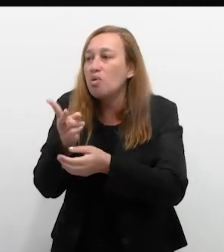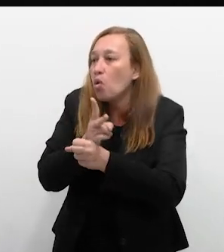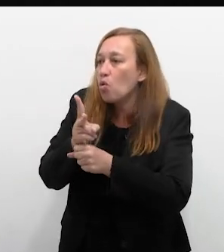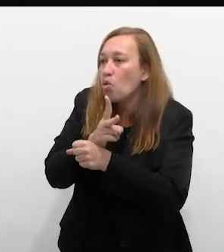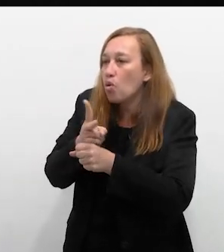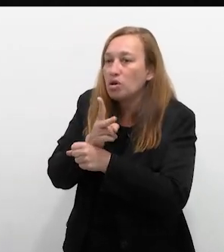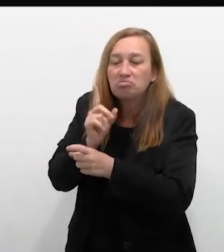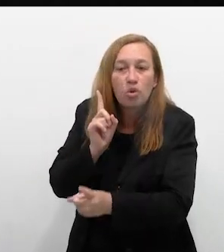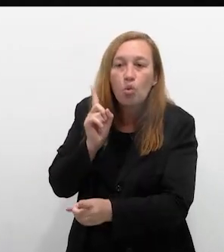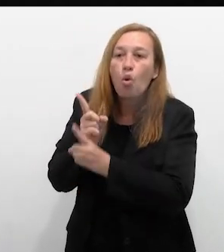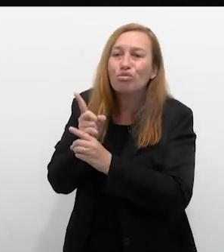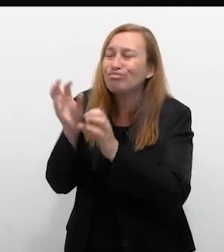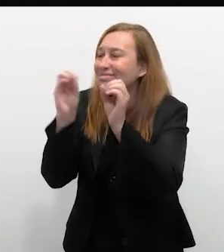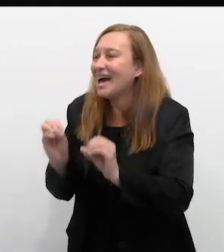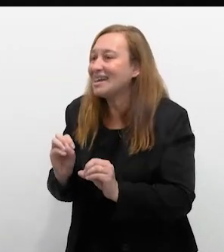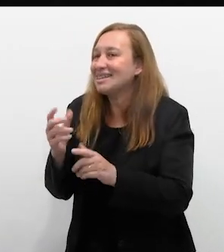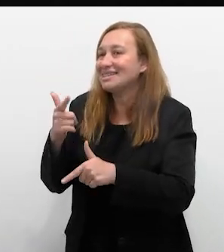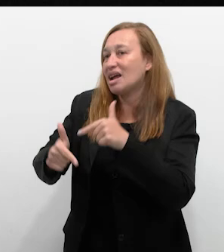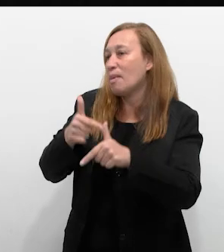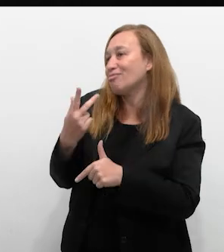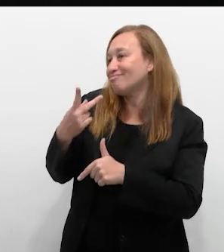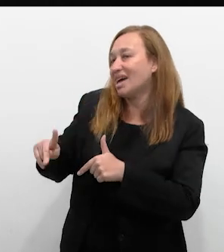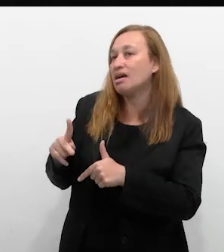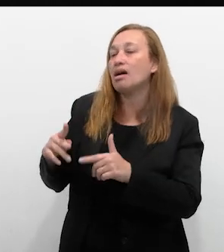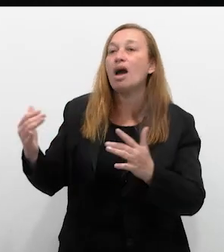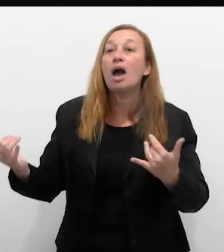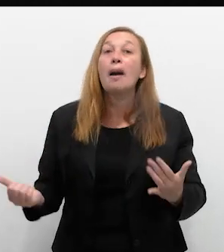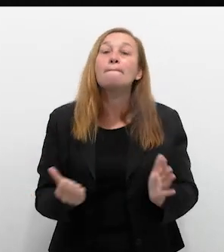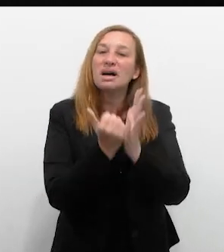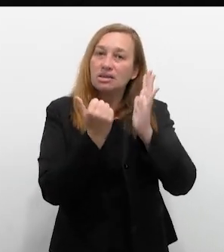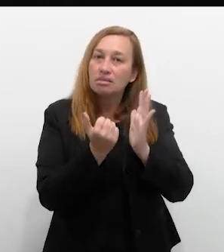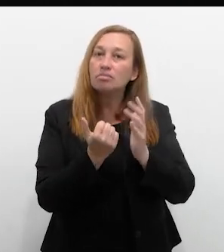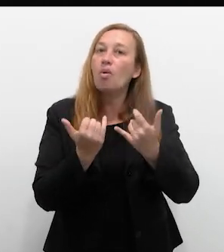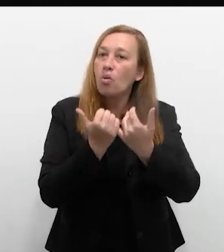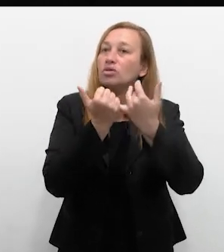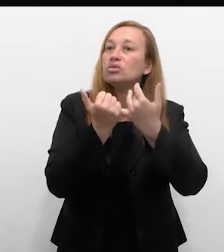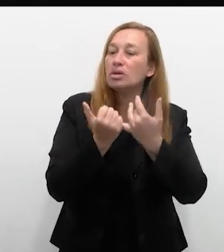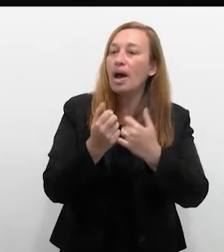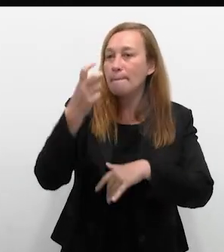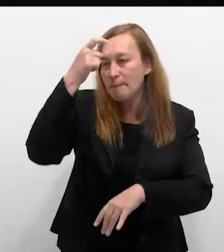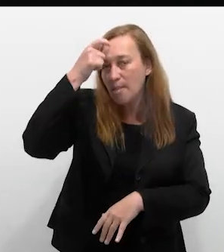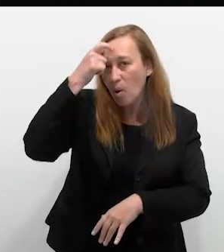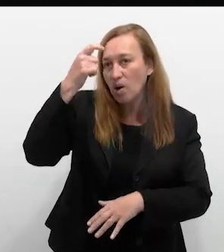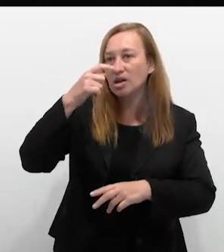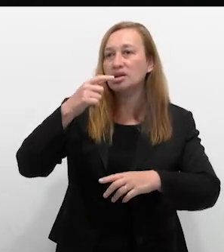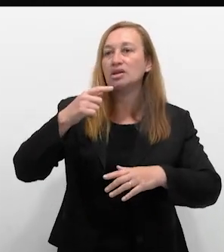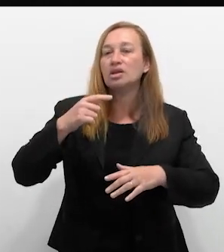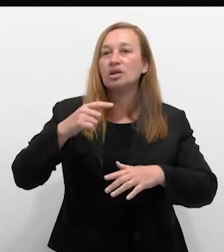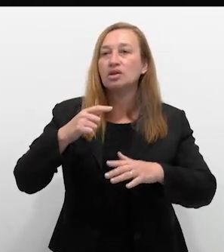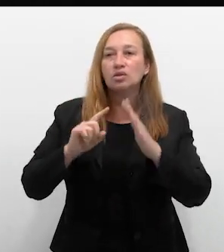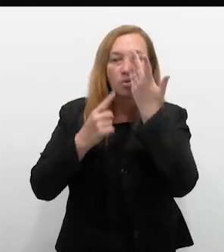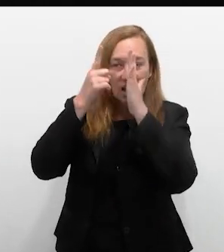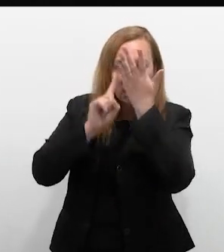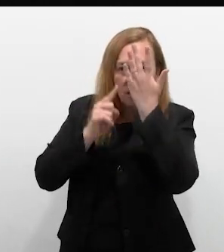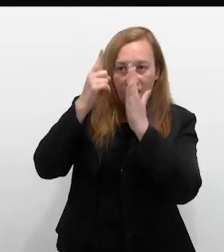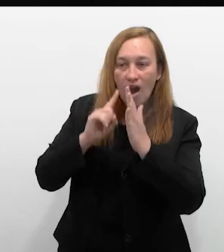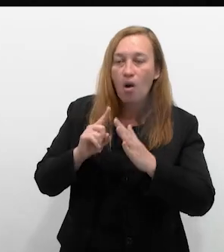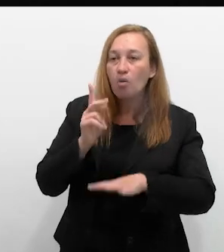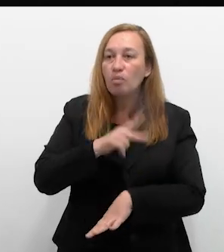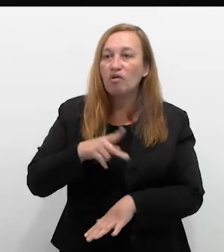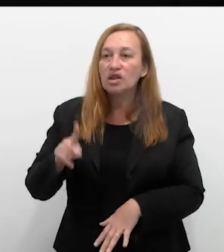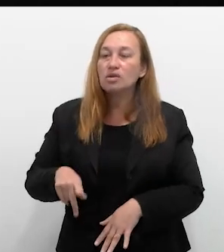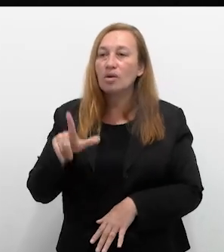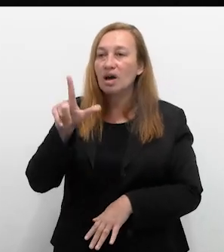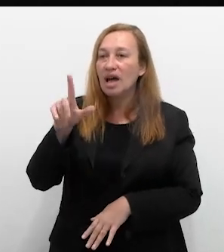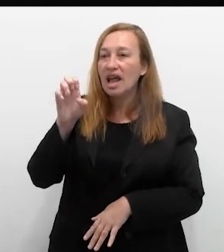a história, aonde foi guardada, e ninguém consegue É patrimônio, me dizer. né? É memória do carnaval. Então,